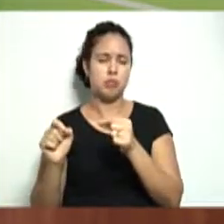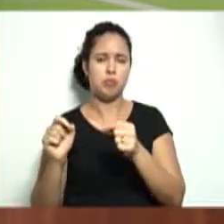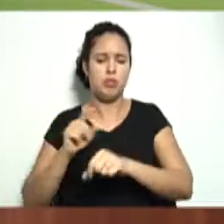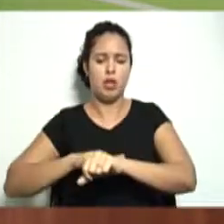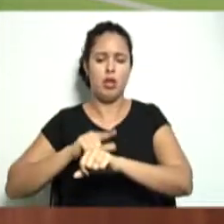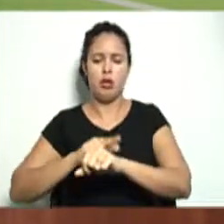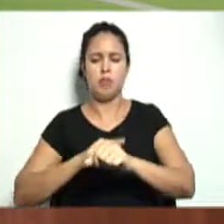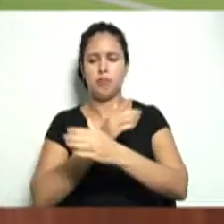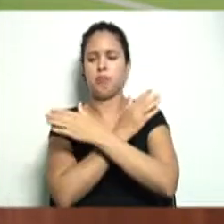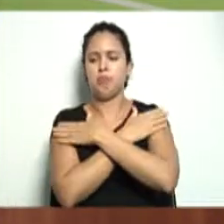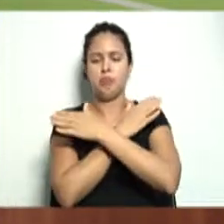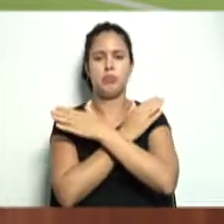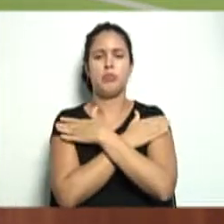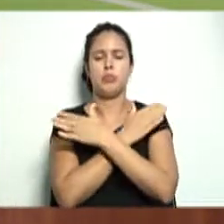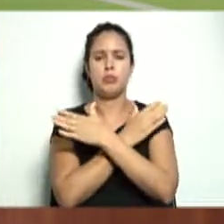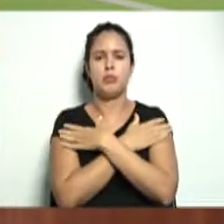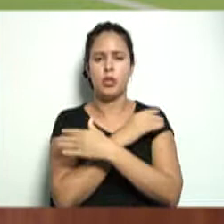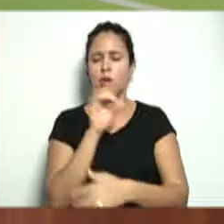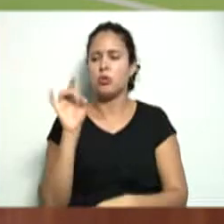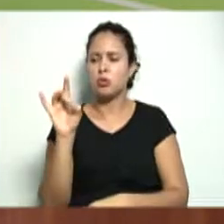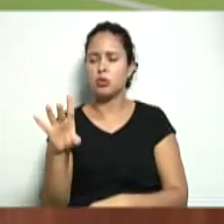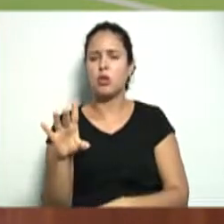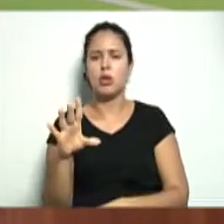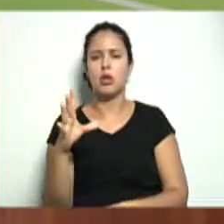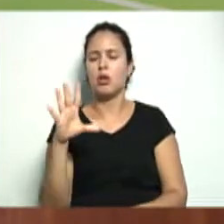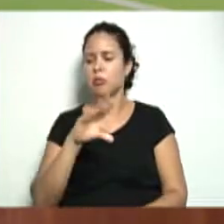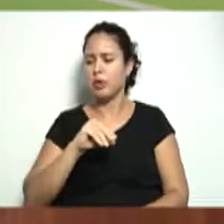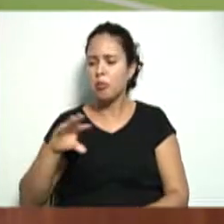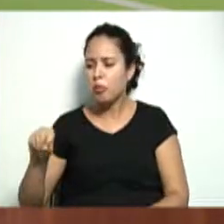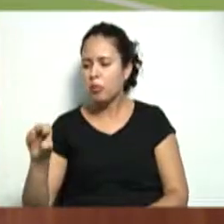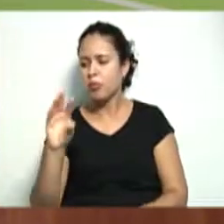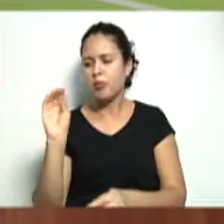ociosos, né? Só enrolando,